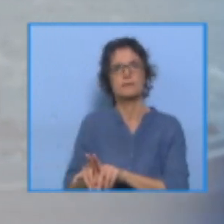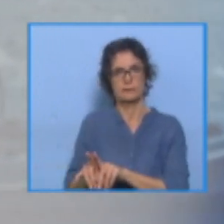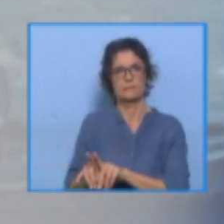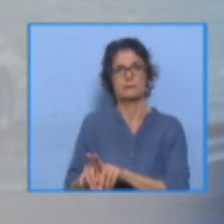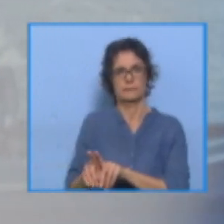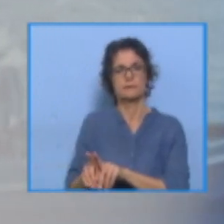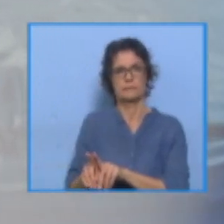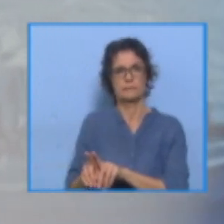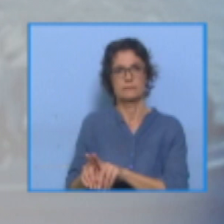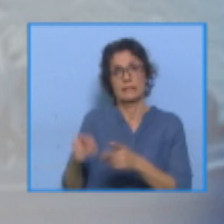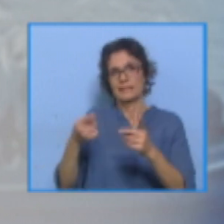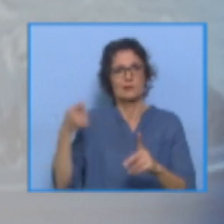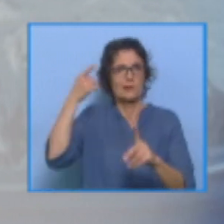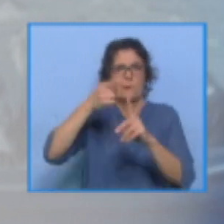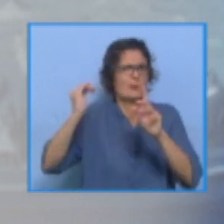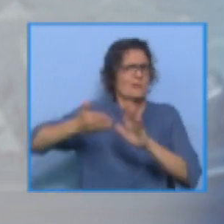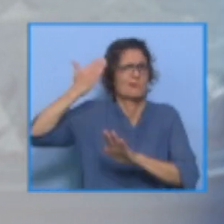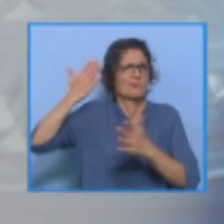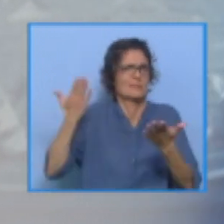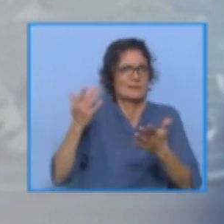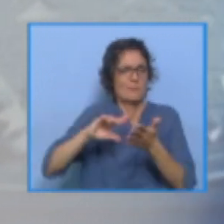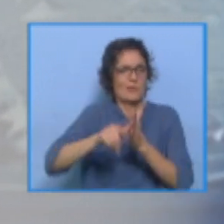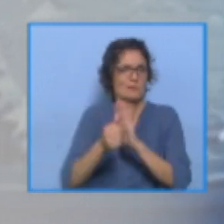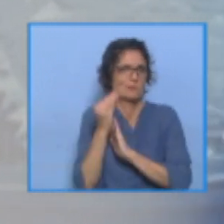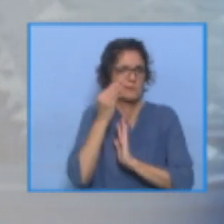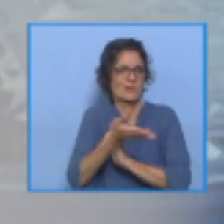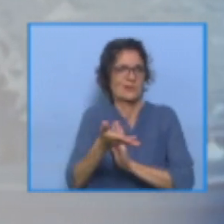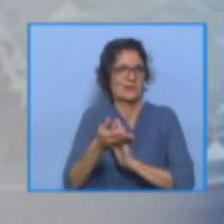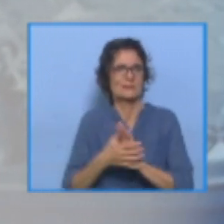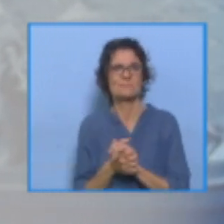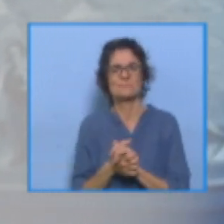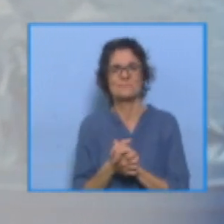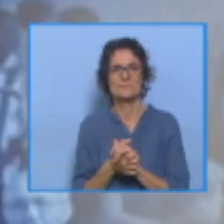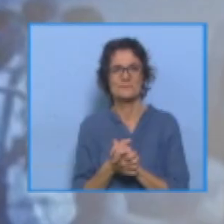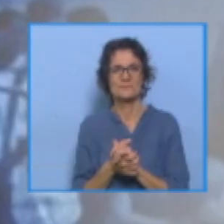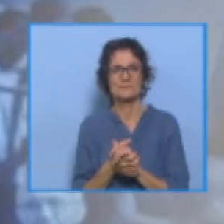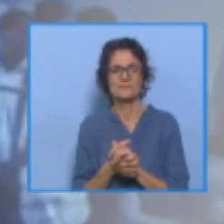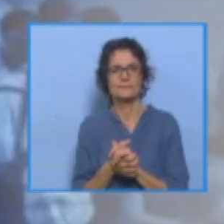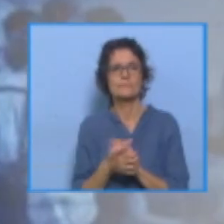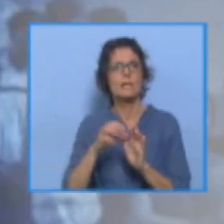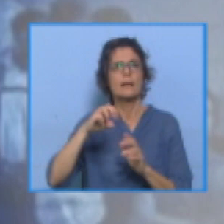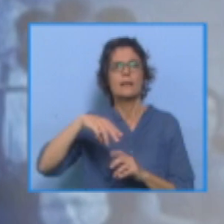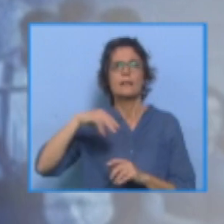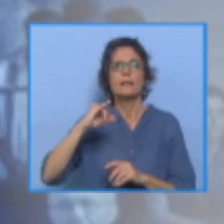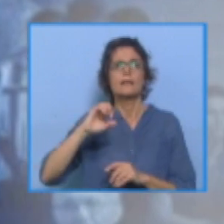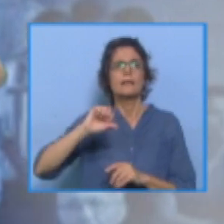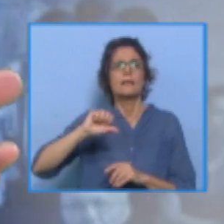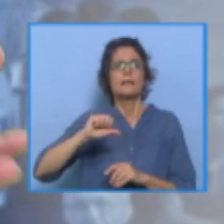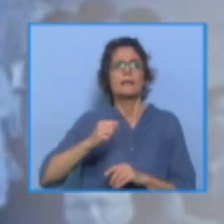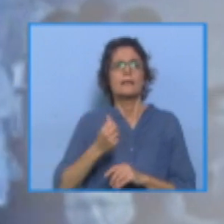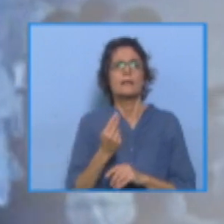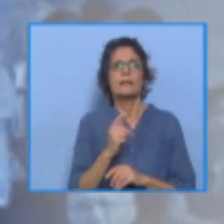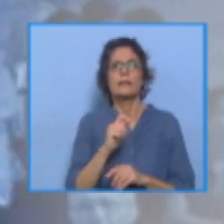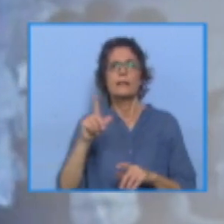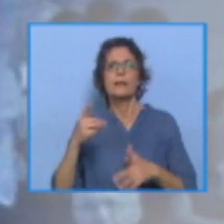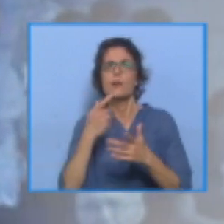grande mais-valia deste projeto que as equipas criaram. Miguel, no Porto vão ter estes